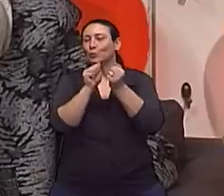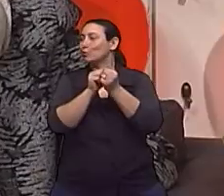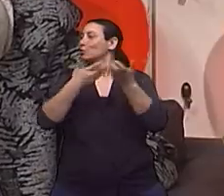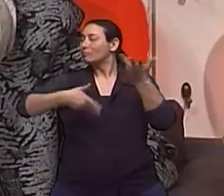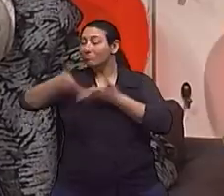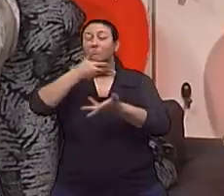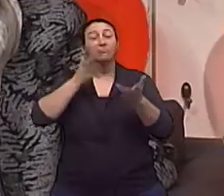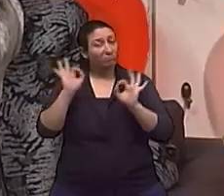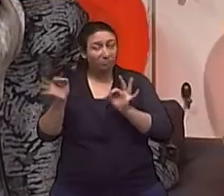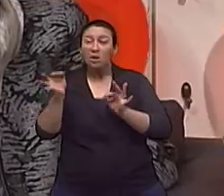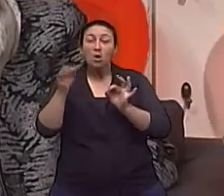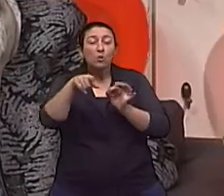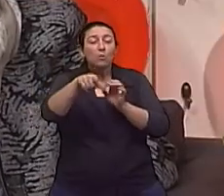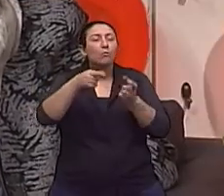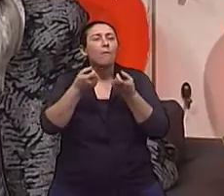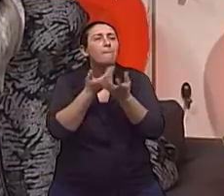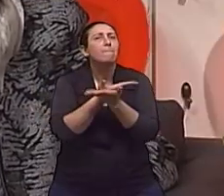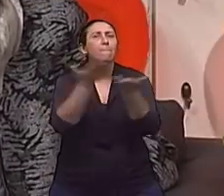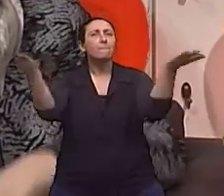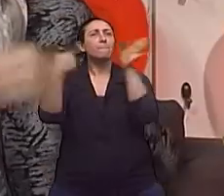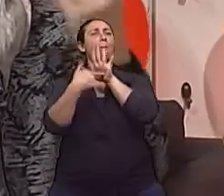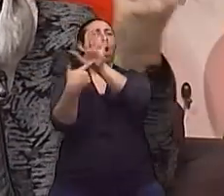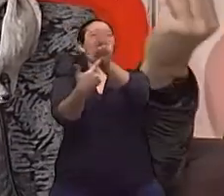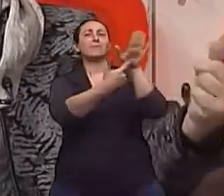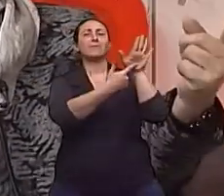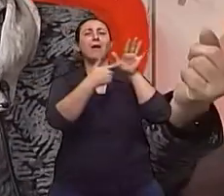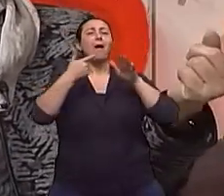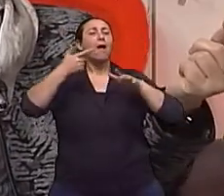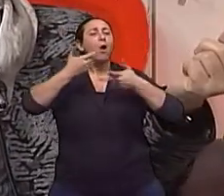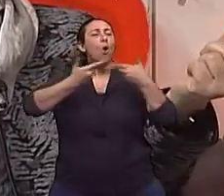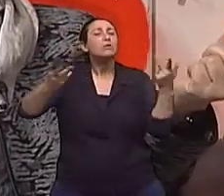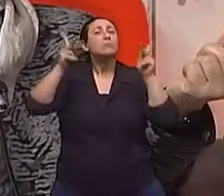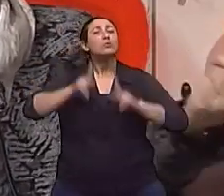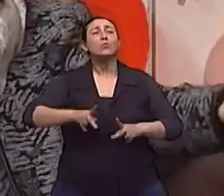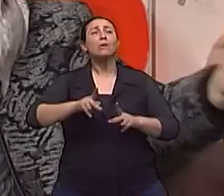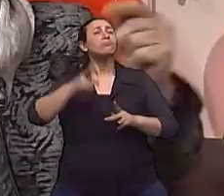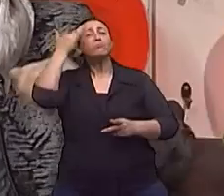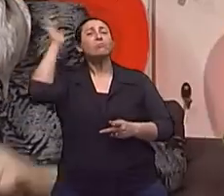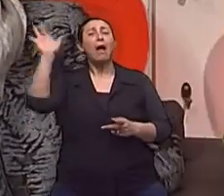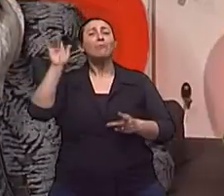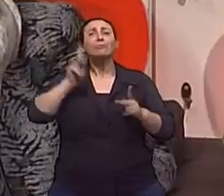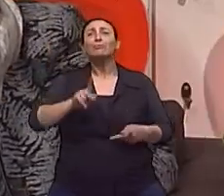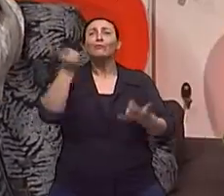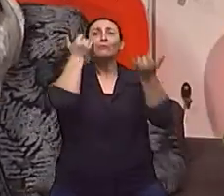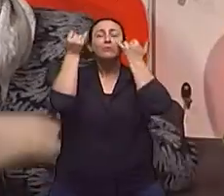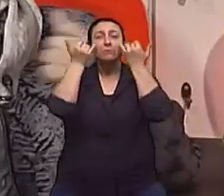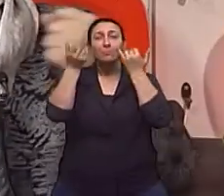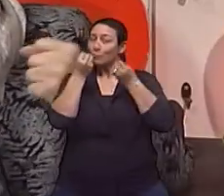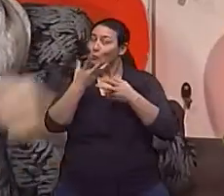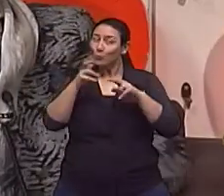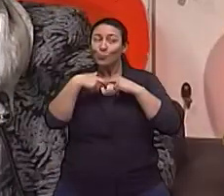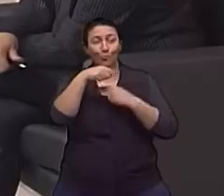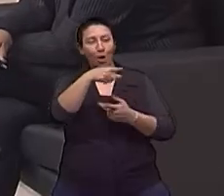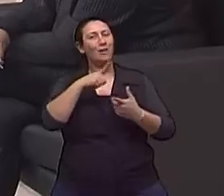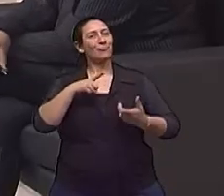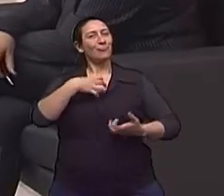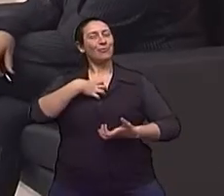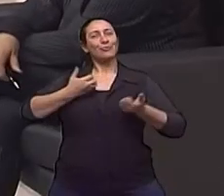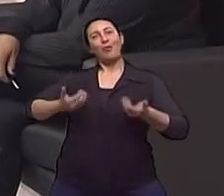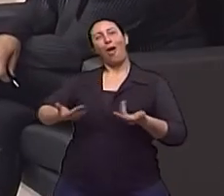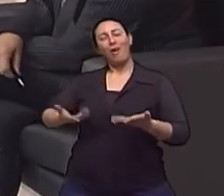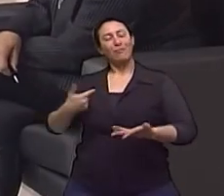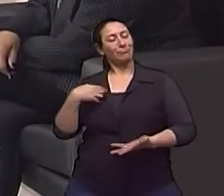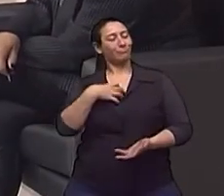muitas vezes uma informação que vai mudar a vida delas Entendi então quando a pessoa faz isso ela por isso que tu se sente jovem tudo se sentir de